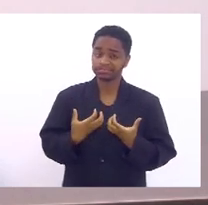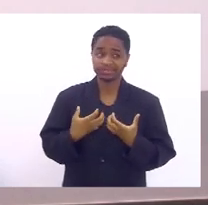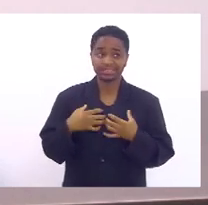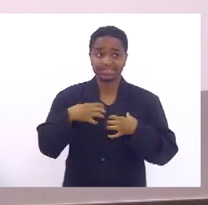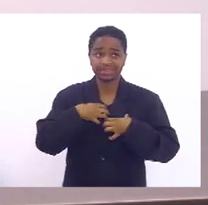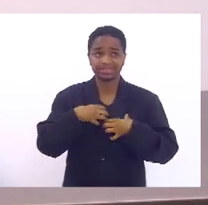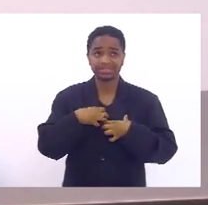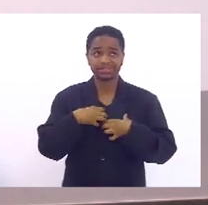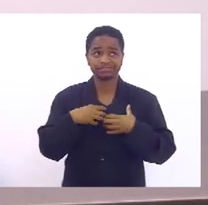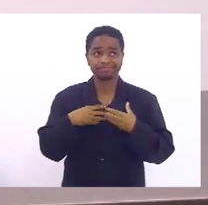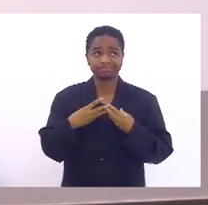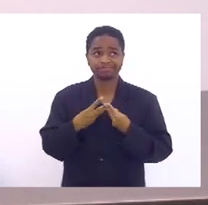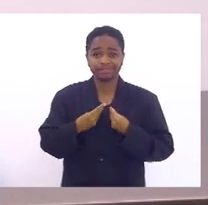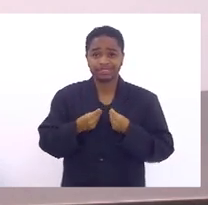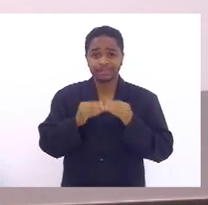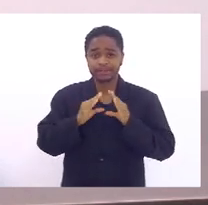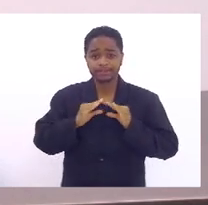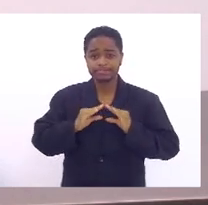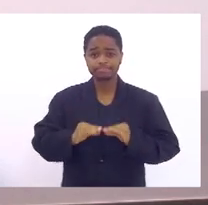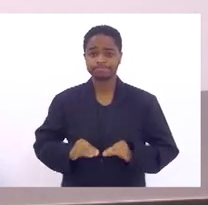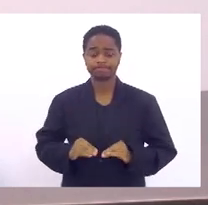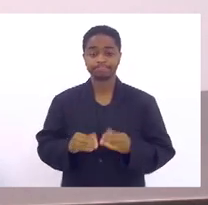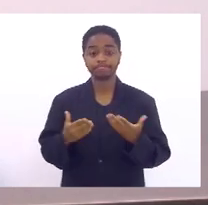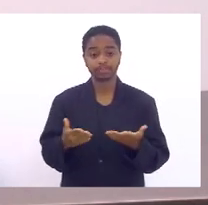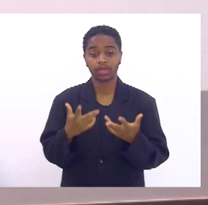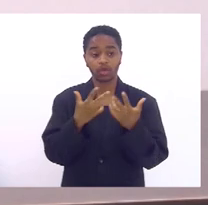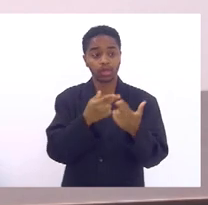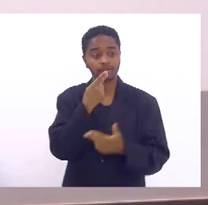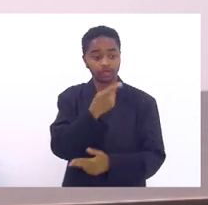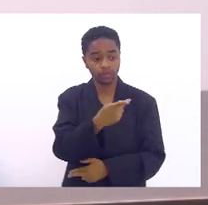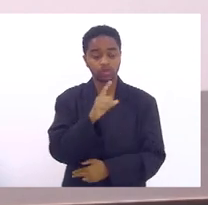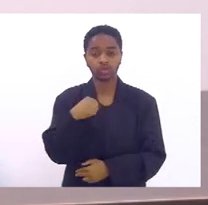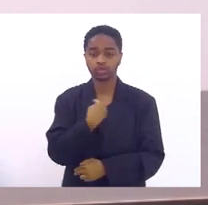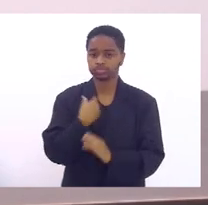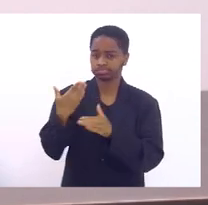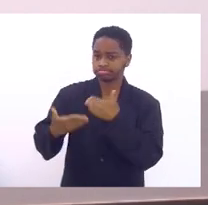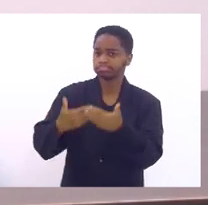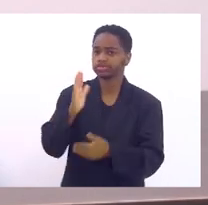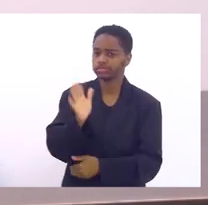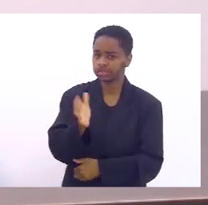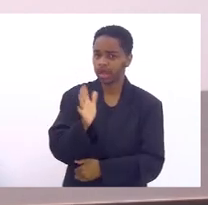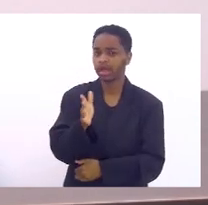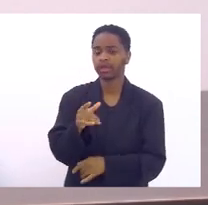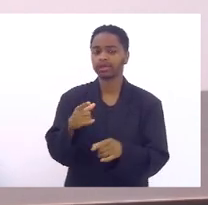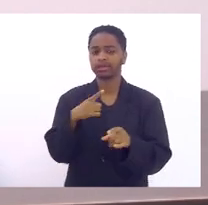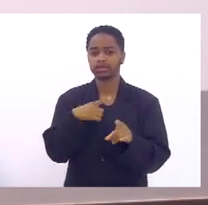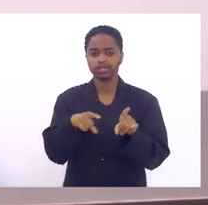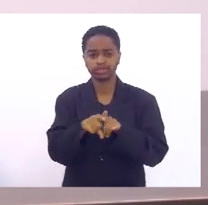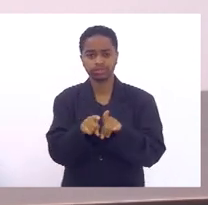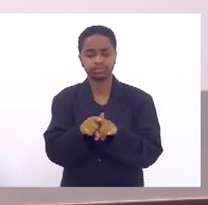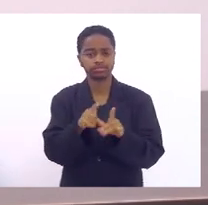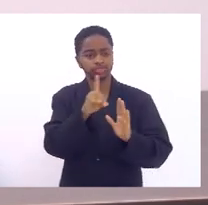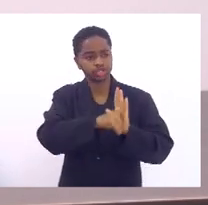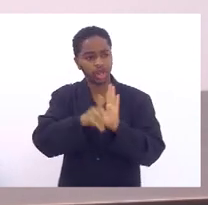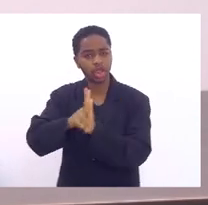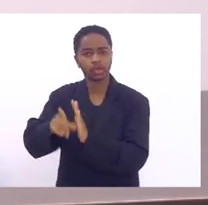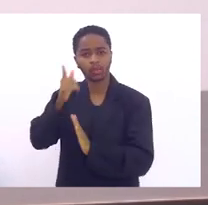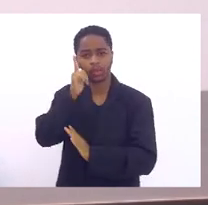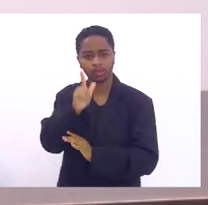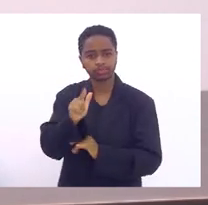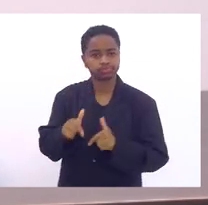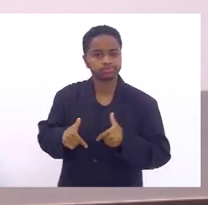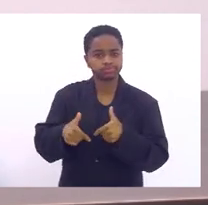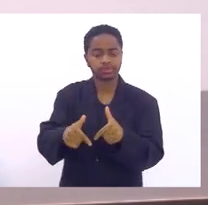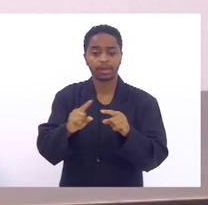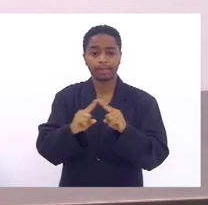aí enfim como a Major bem pontuou a gente a gente já cresceu muito no nosso espaço nos nossos direitos né a pensar que algumas Décadas atrás